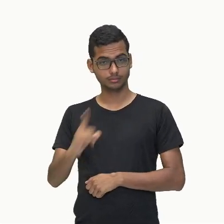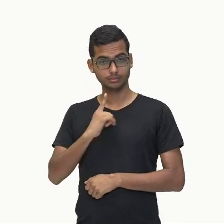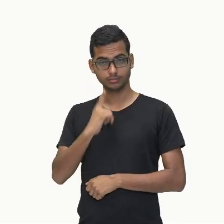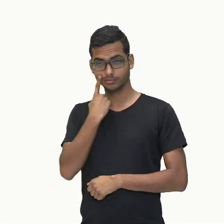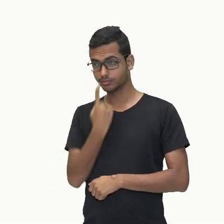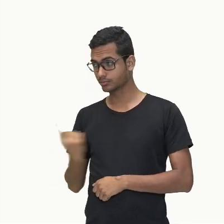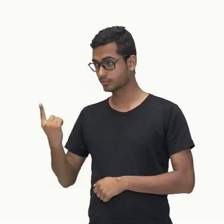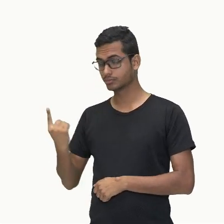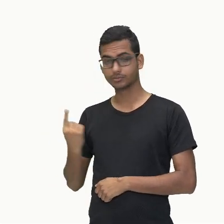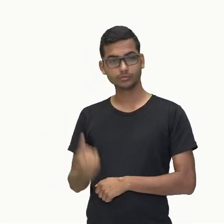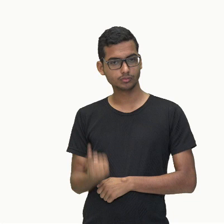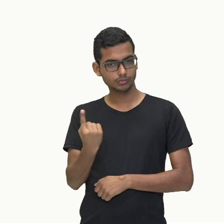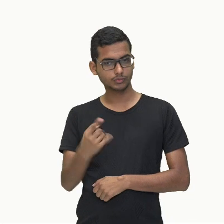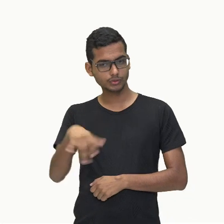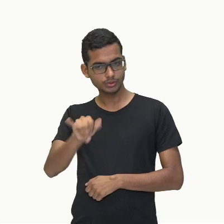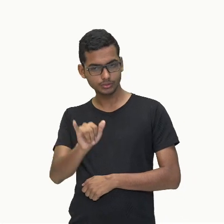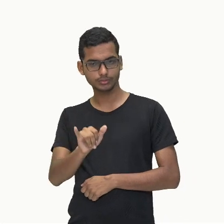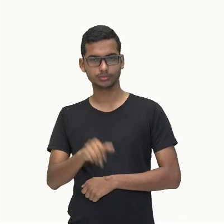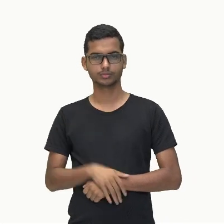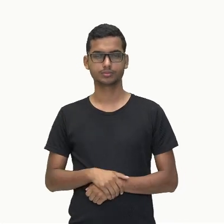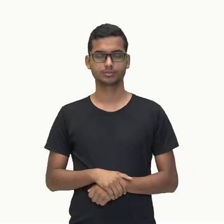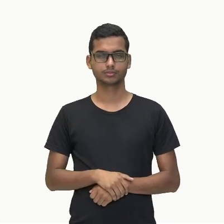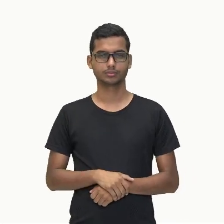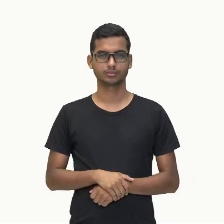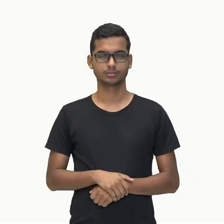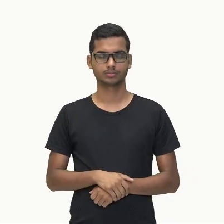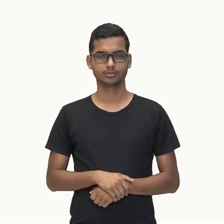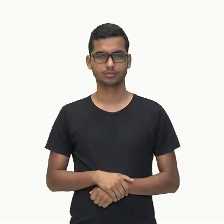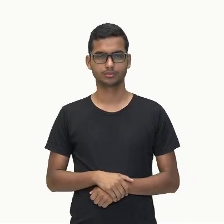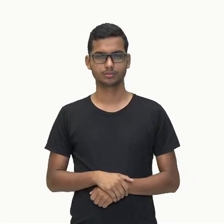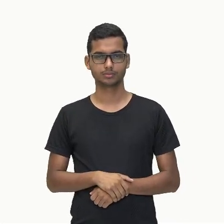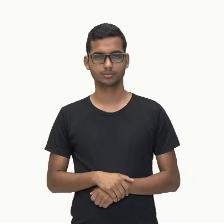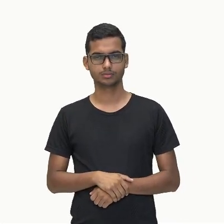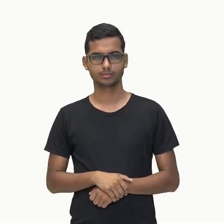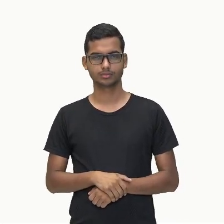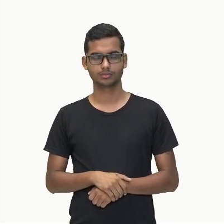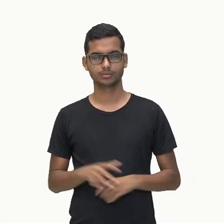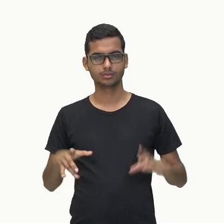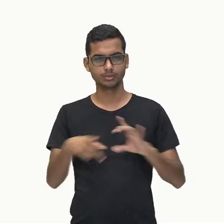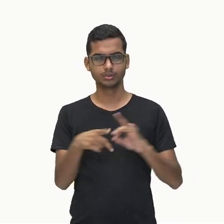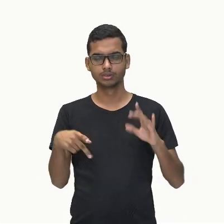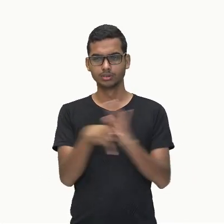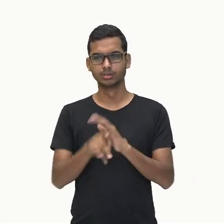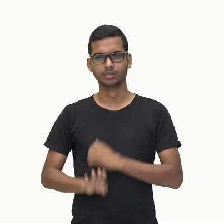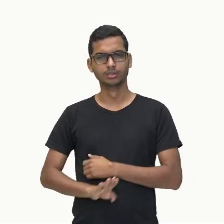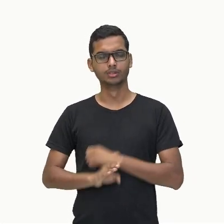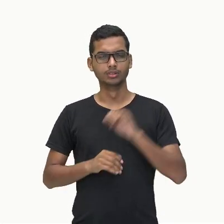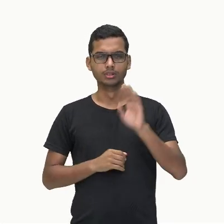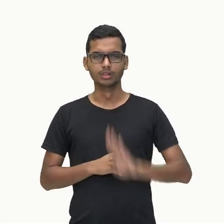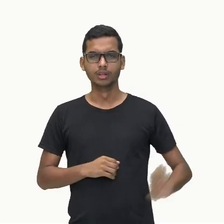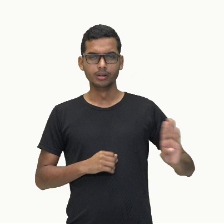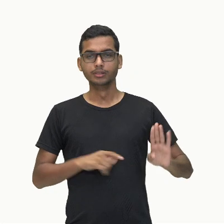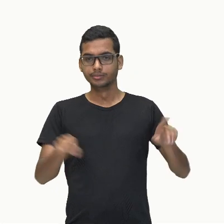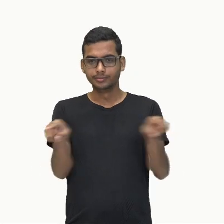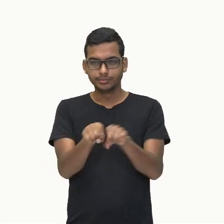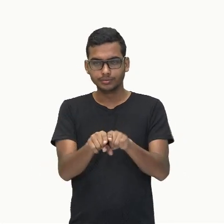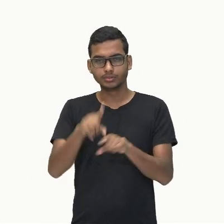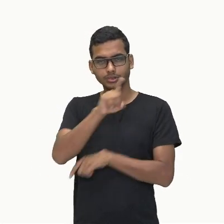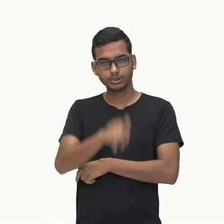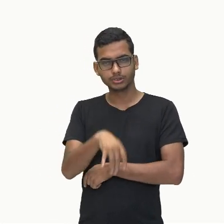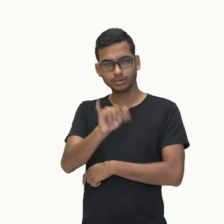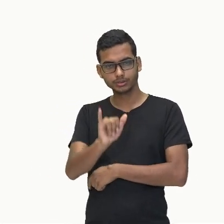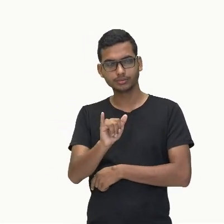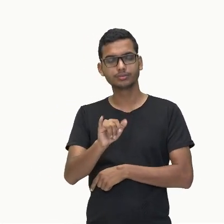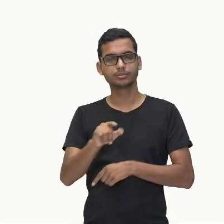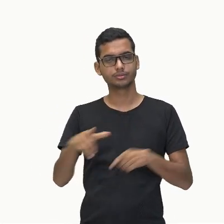só y pertencente a B, tal que x e y, o par ordenado, pertence à